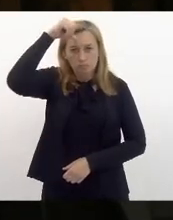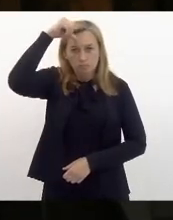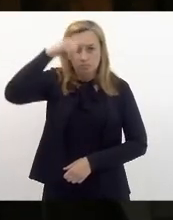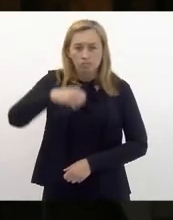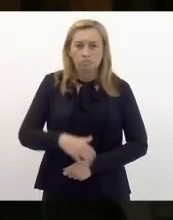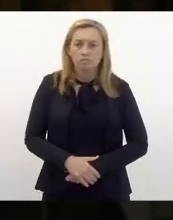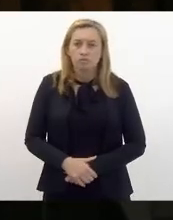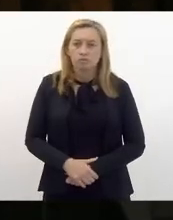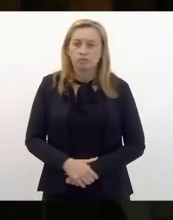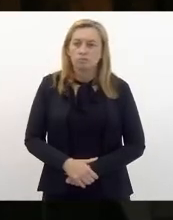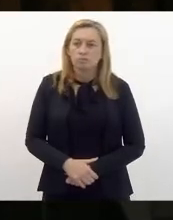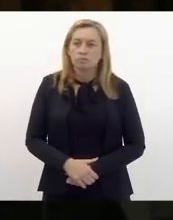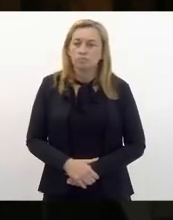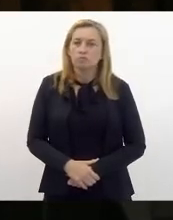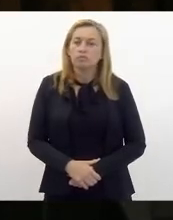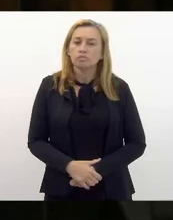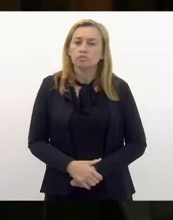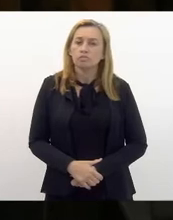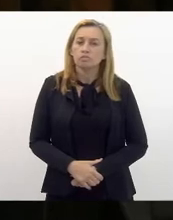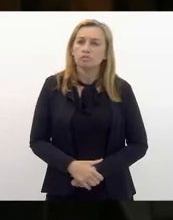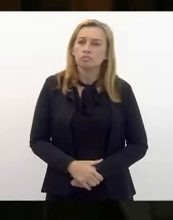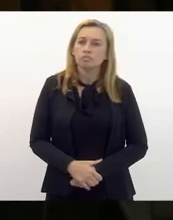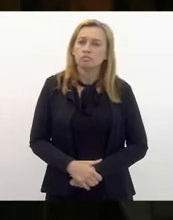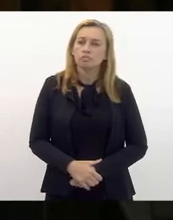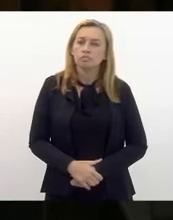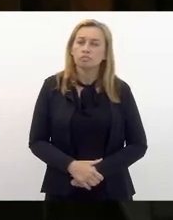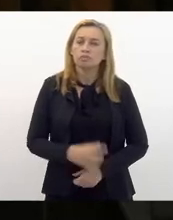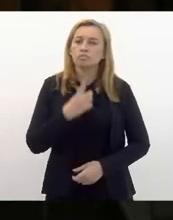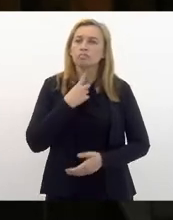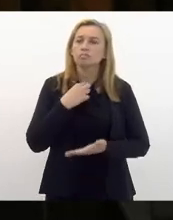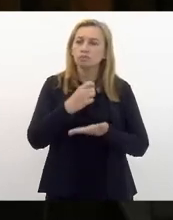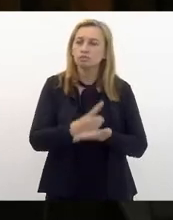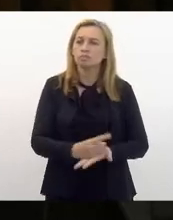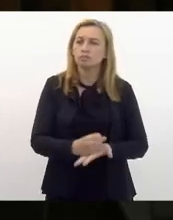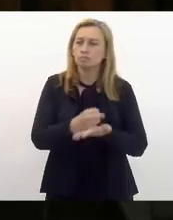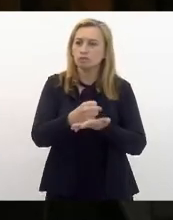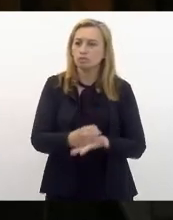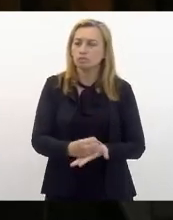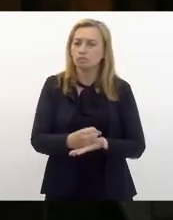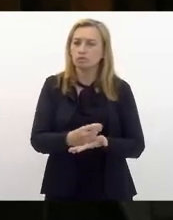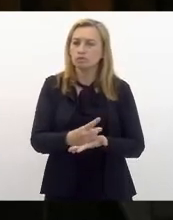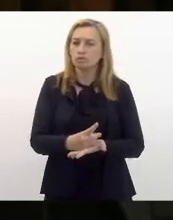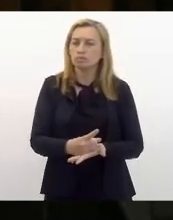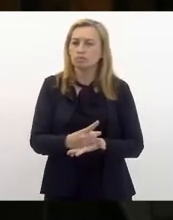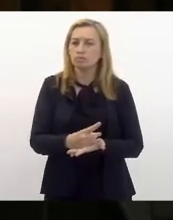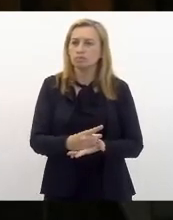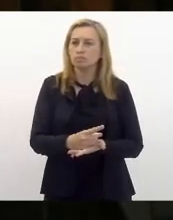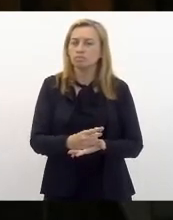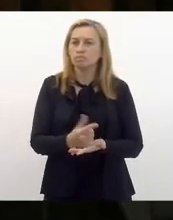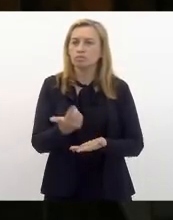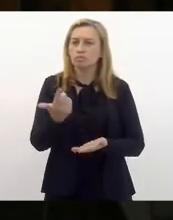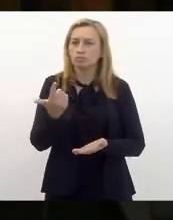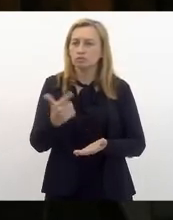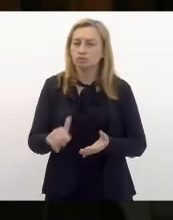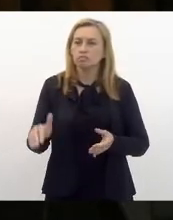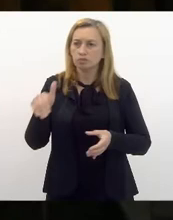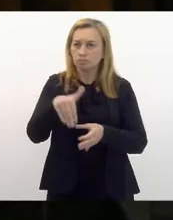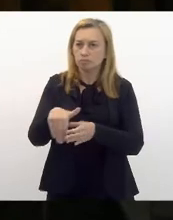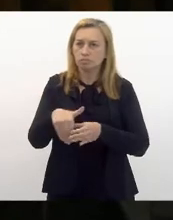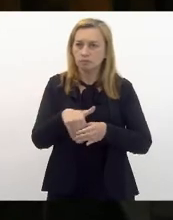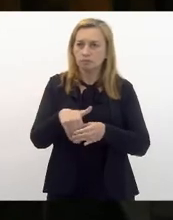Castro no intuito de sustentar a reeleição do